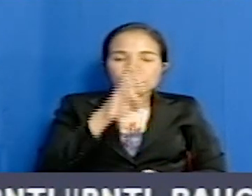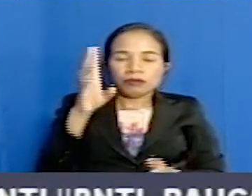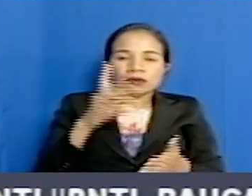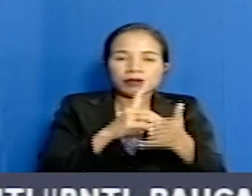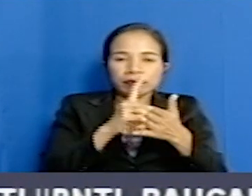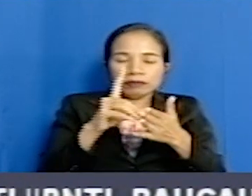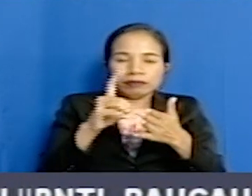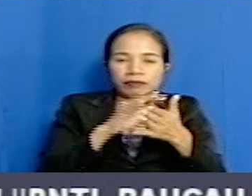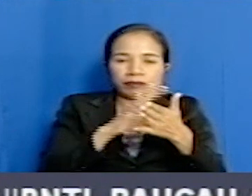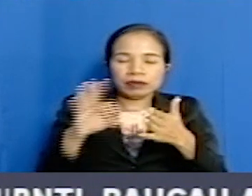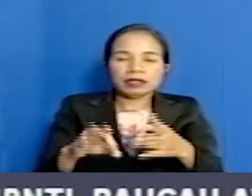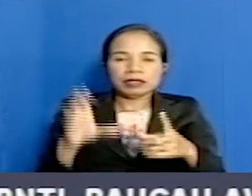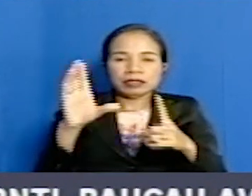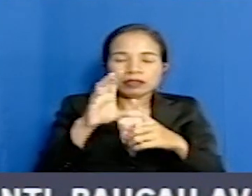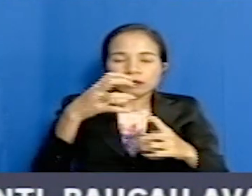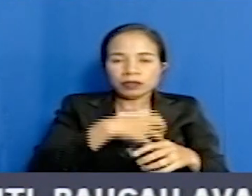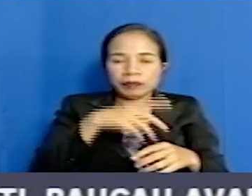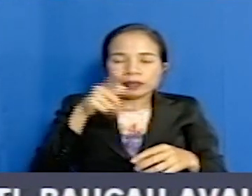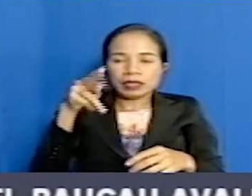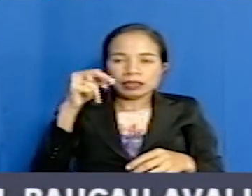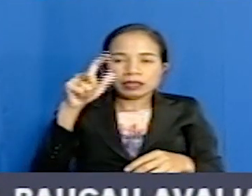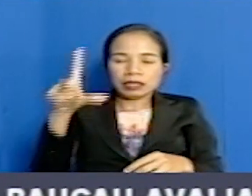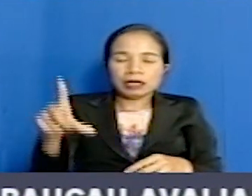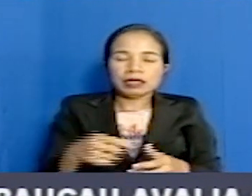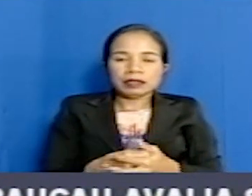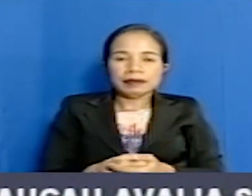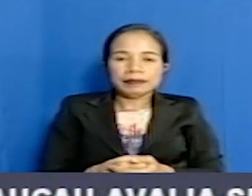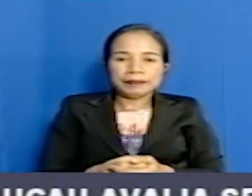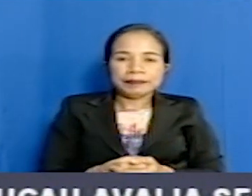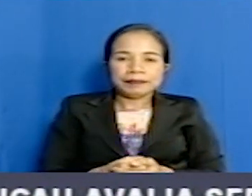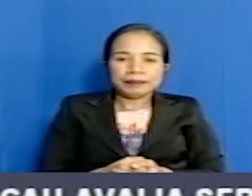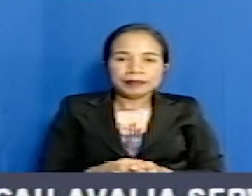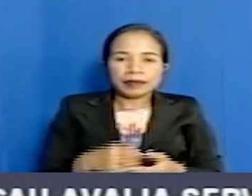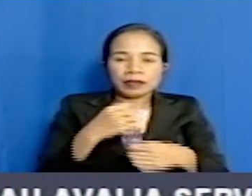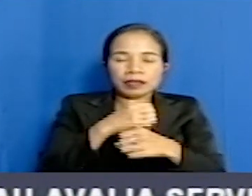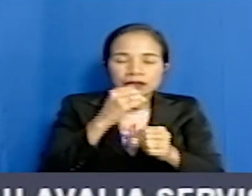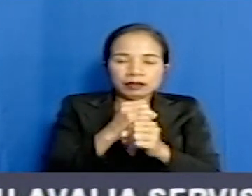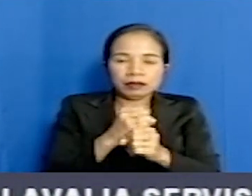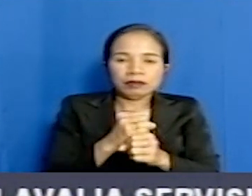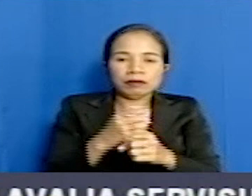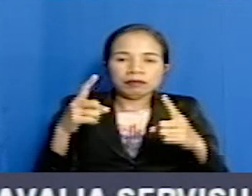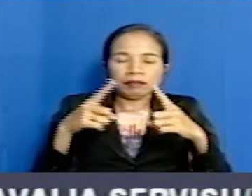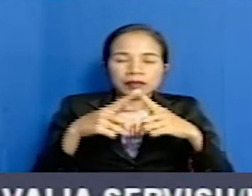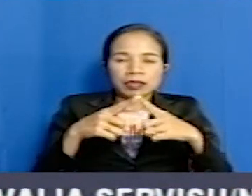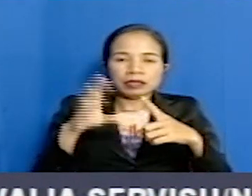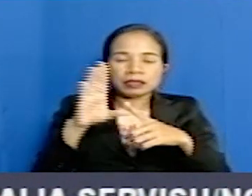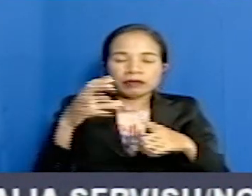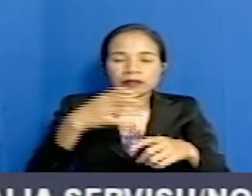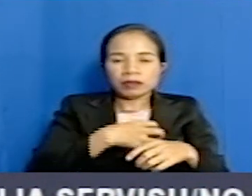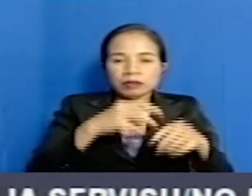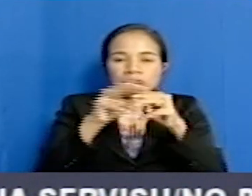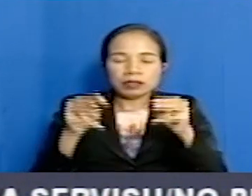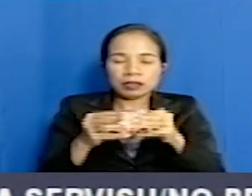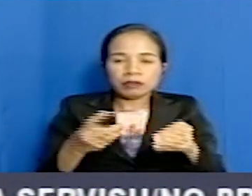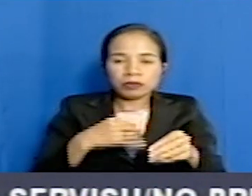Quarta-feira, né, Comando Geral Penitele, Lihusi Inspeção Geral Penitele, Halau Inspeção Bacomando Polícia Município